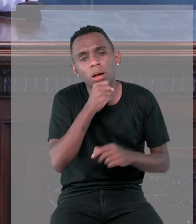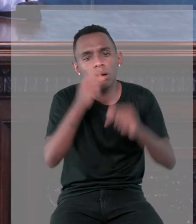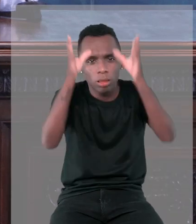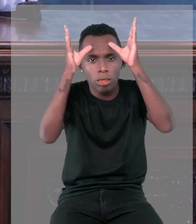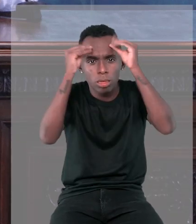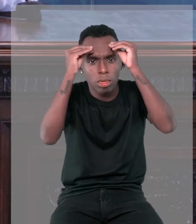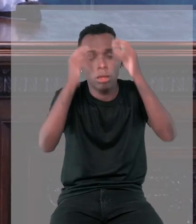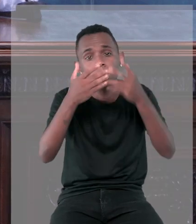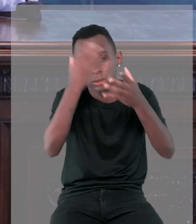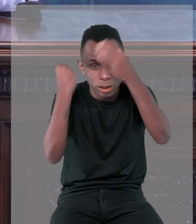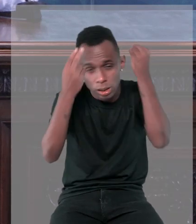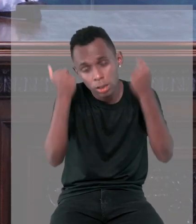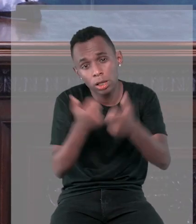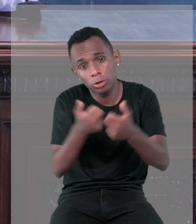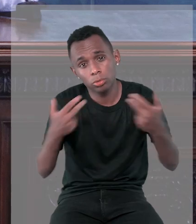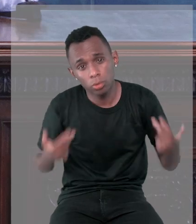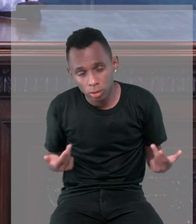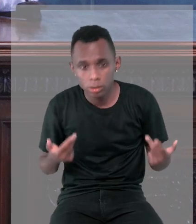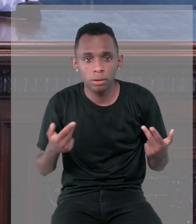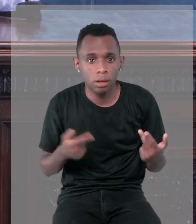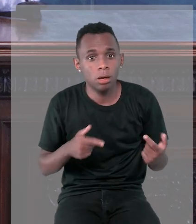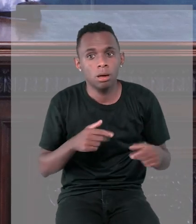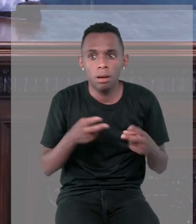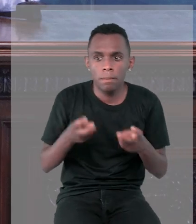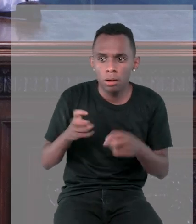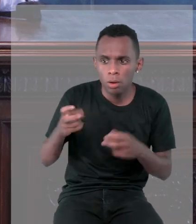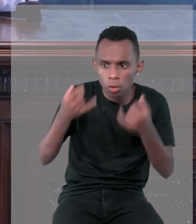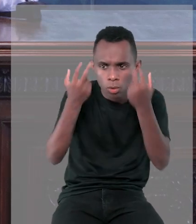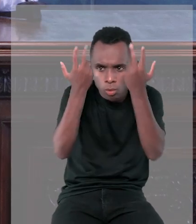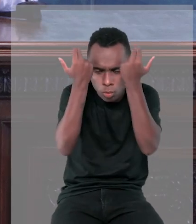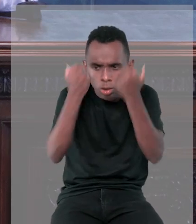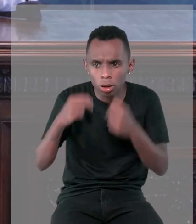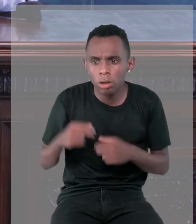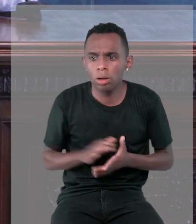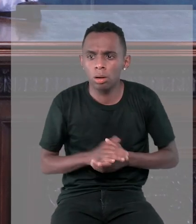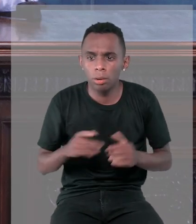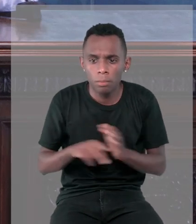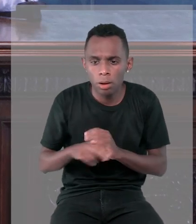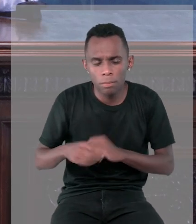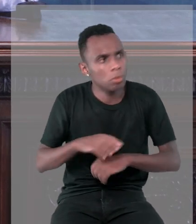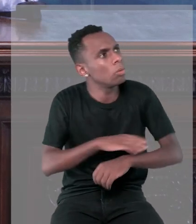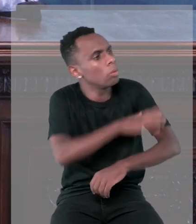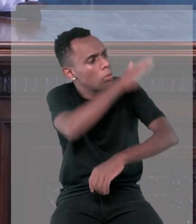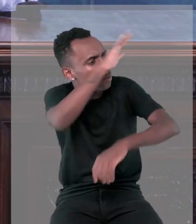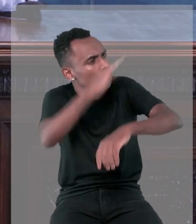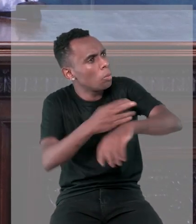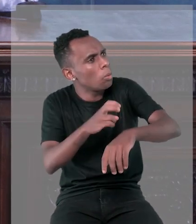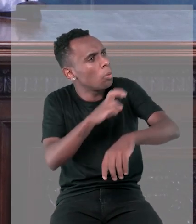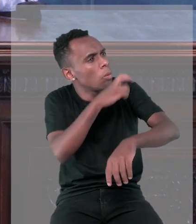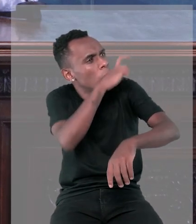vai esquecendo das coisas, ela vê um coelho correndo na Serra do Curral. É um conto muito